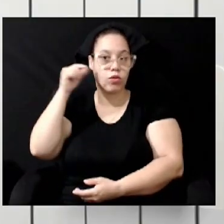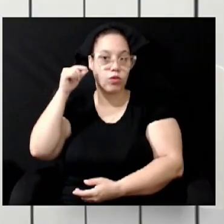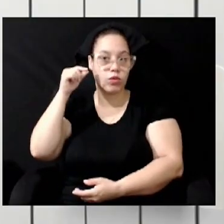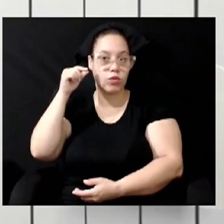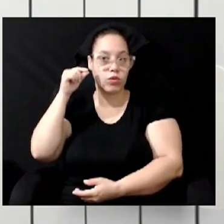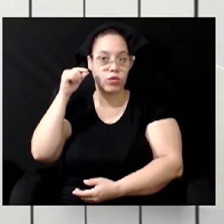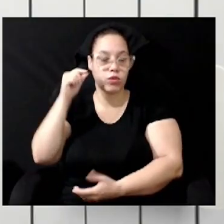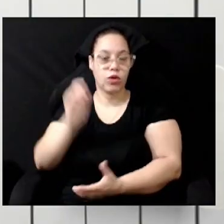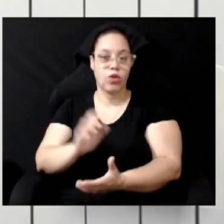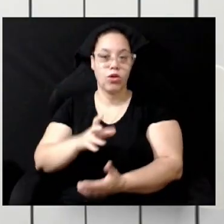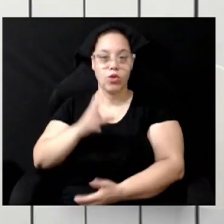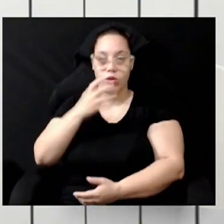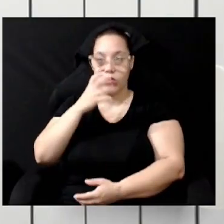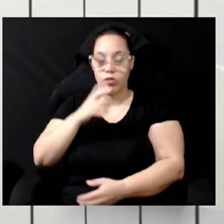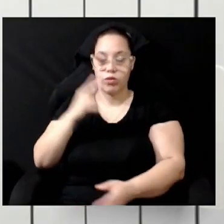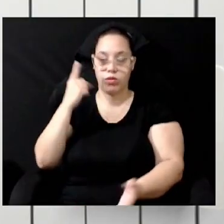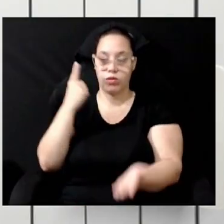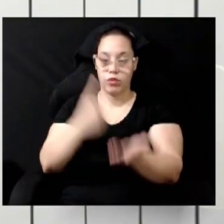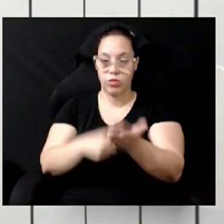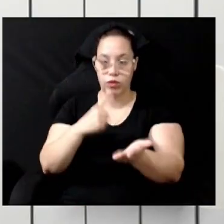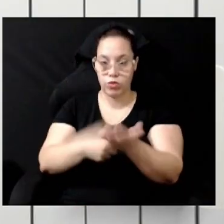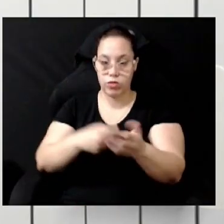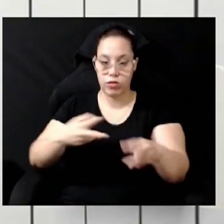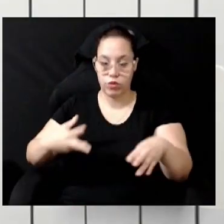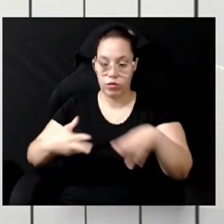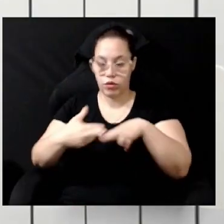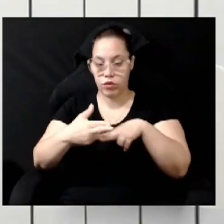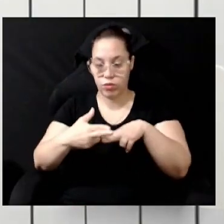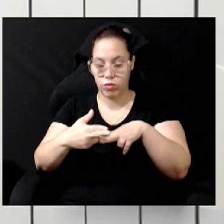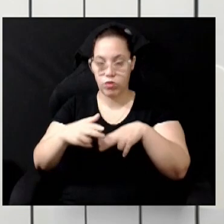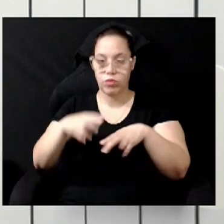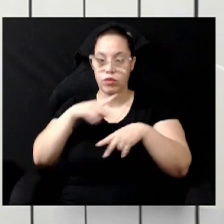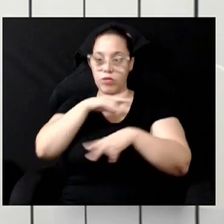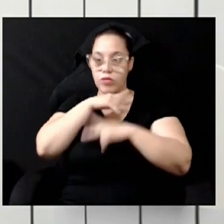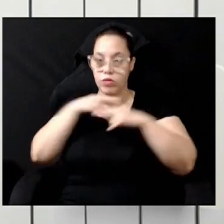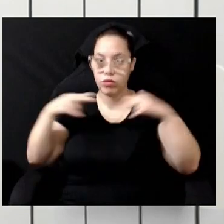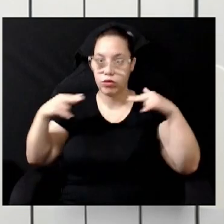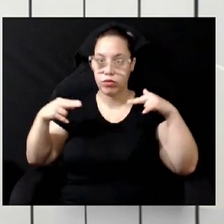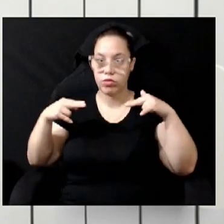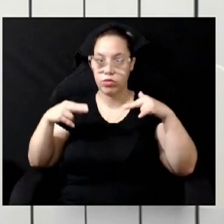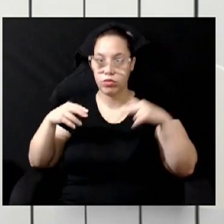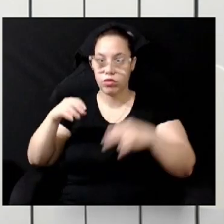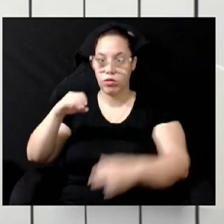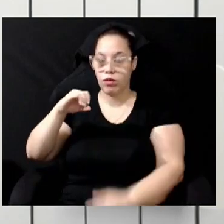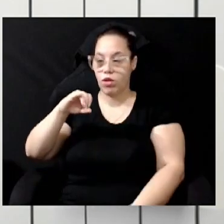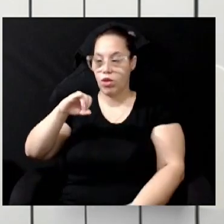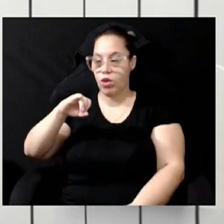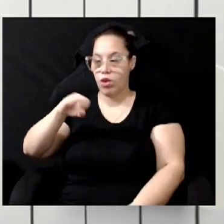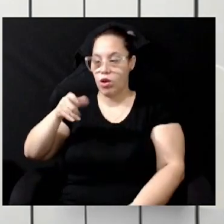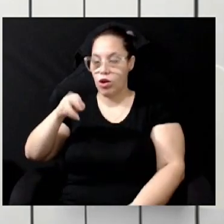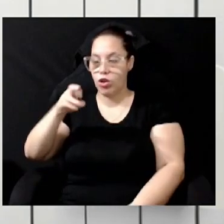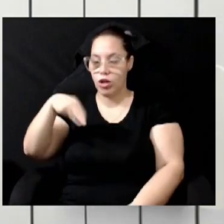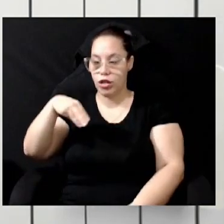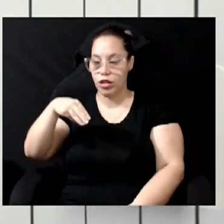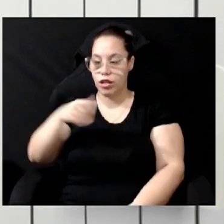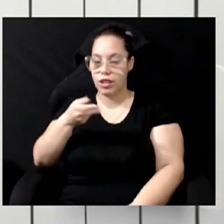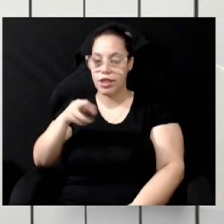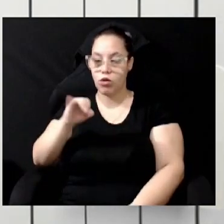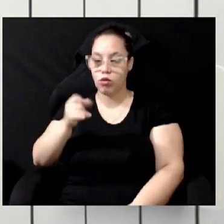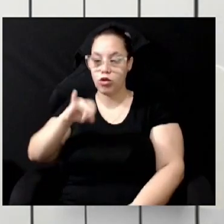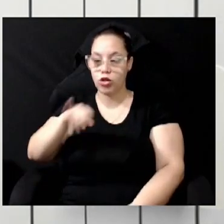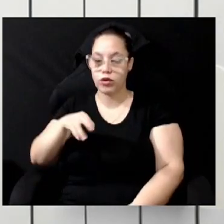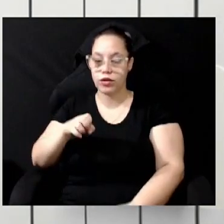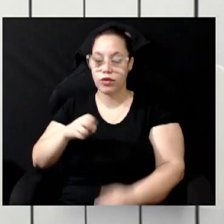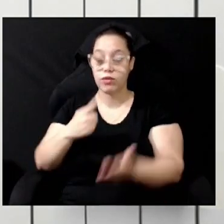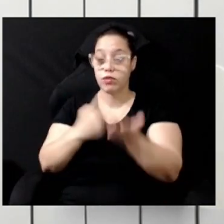a castração gratuita dos animais de estimação lá do Jardim São José. Então, sobre o número de vagas